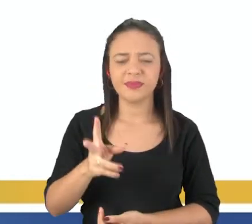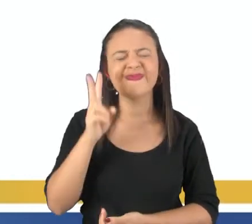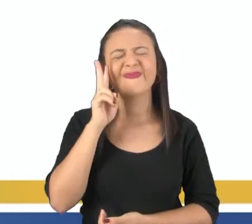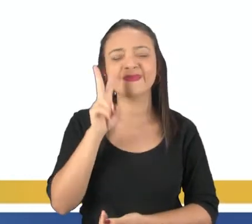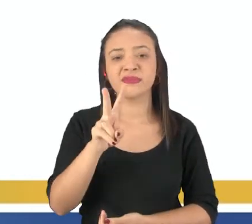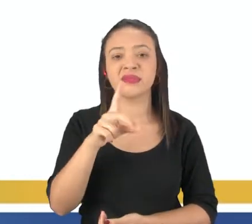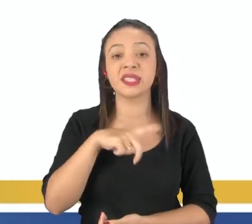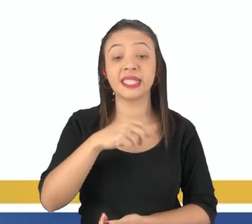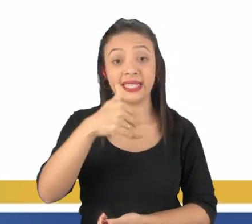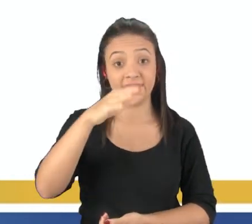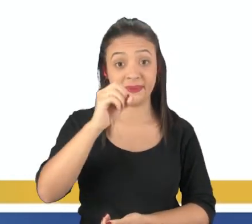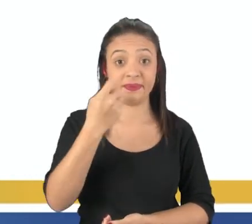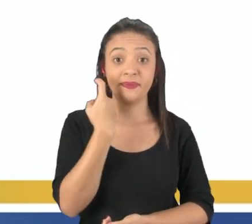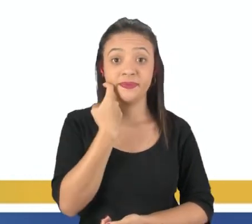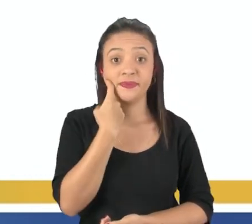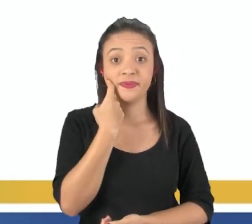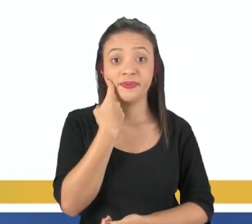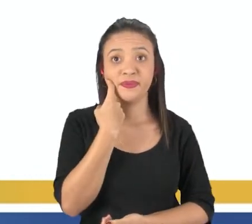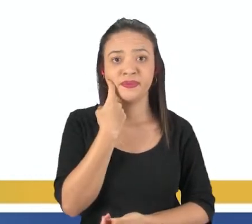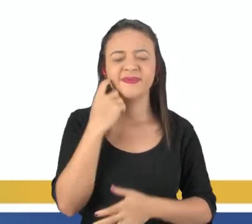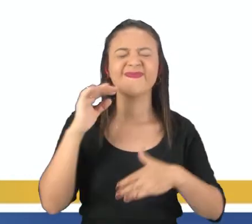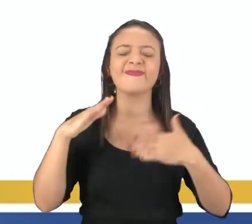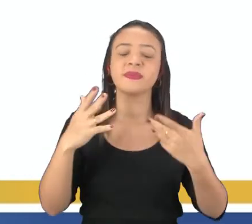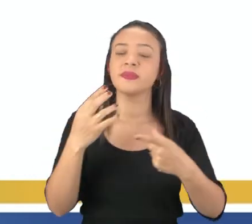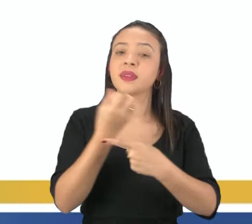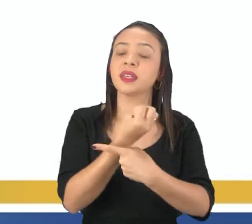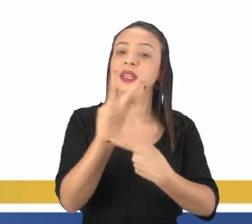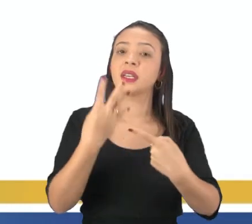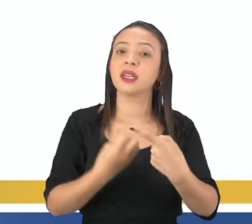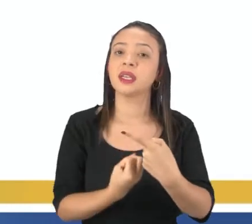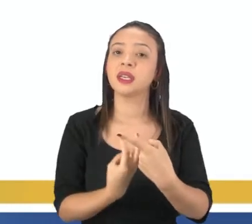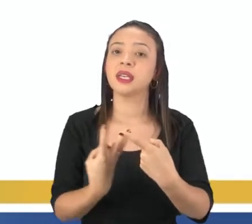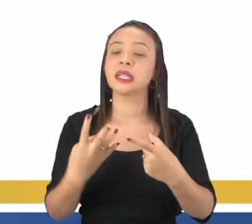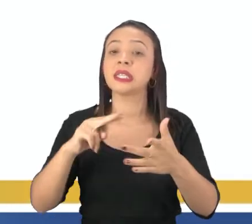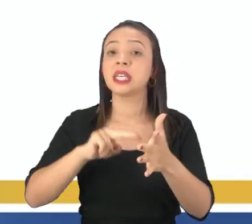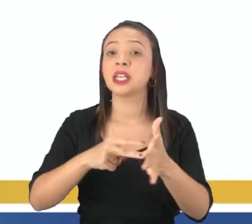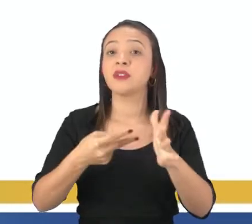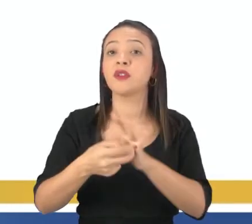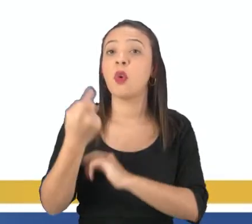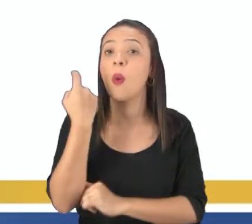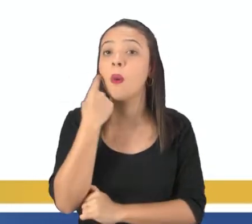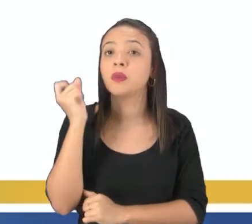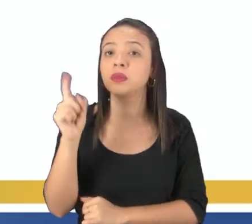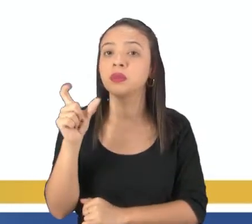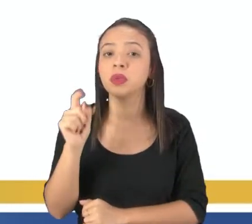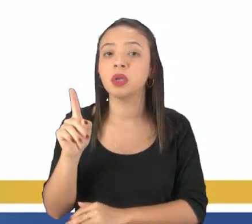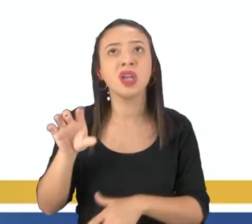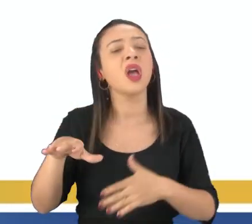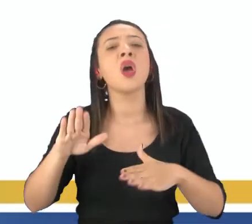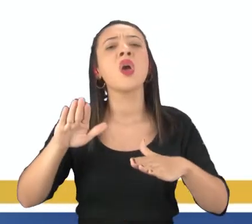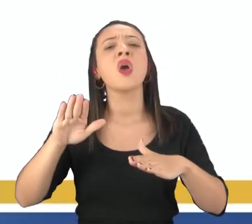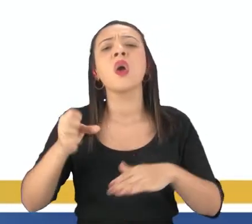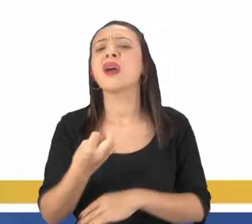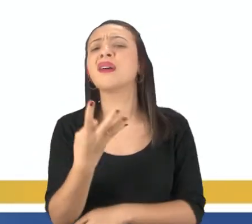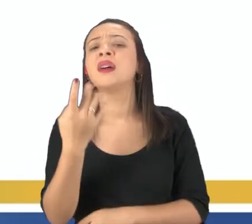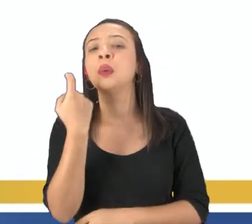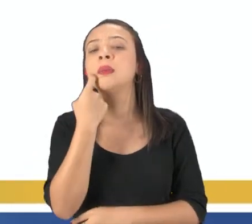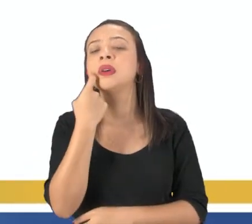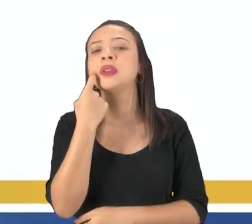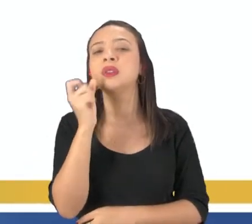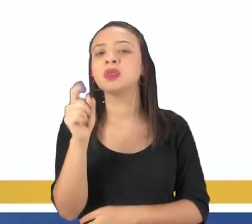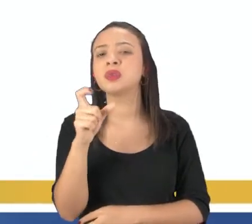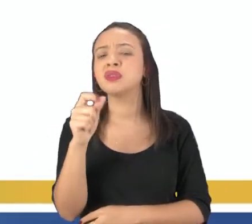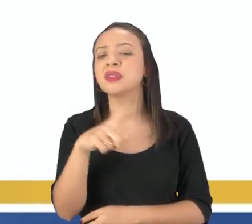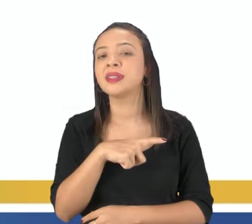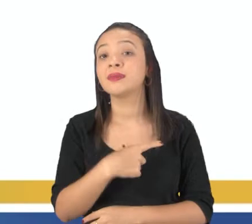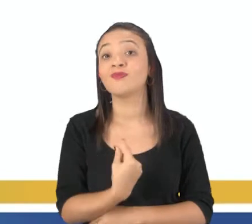que nesse aquário tem 10 peixes e Qual é a fração que representa o Peixinho Azul Quantos peixes mas o temos aí é um